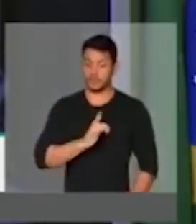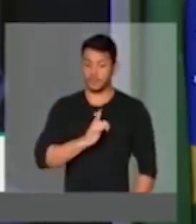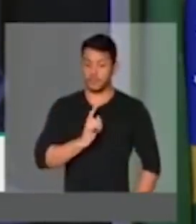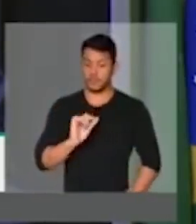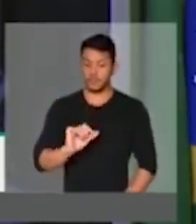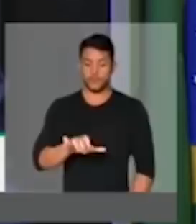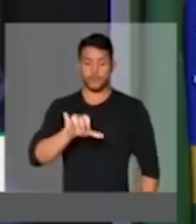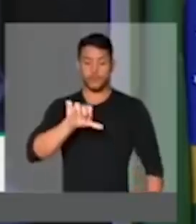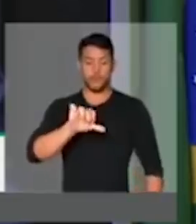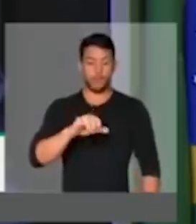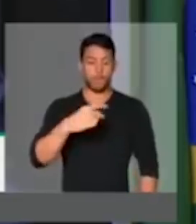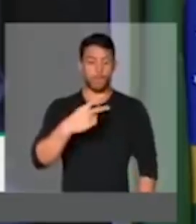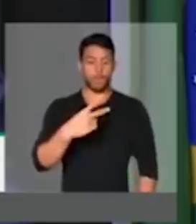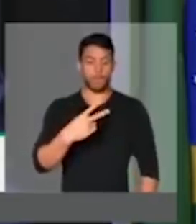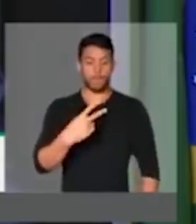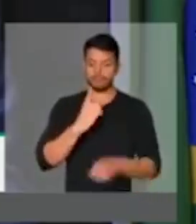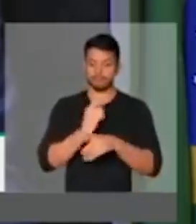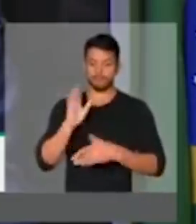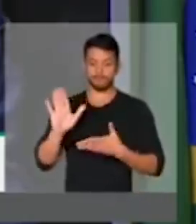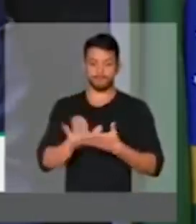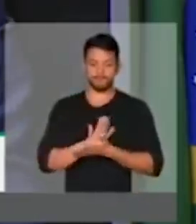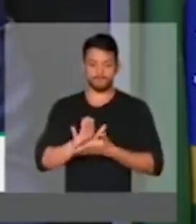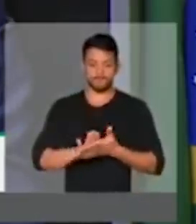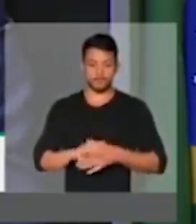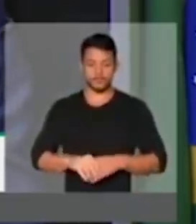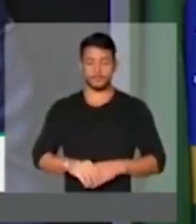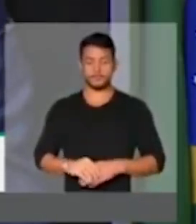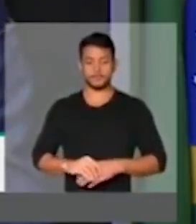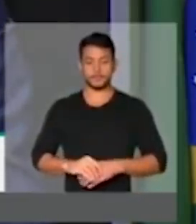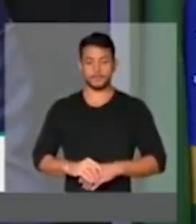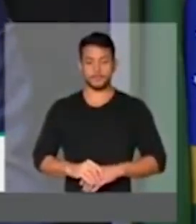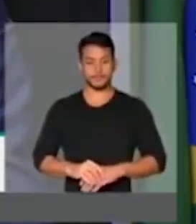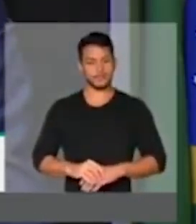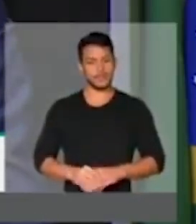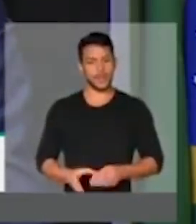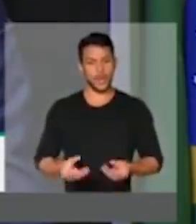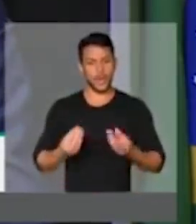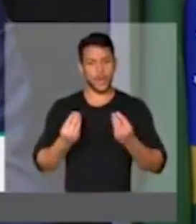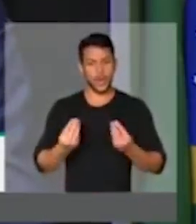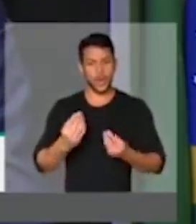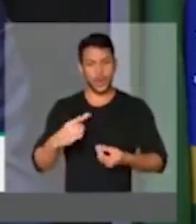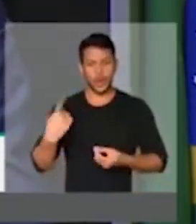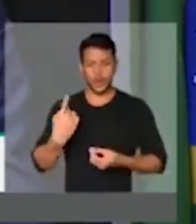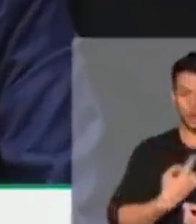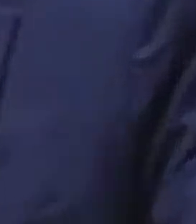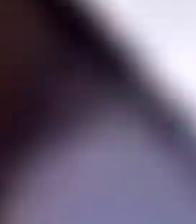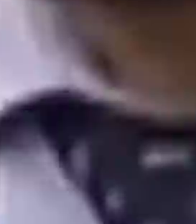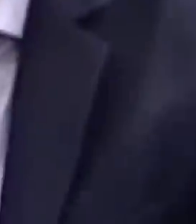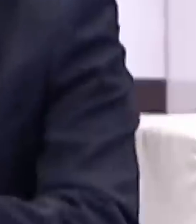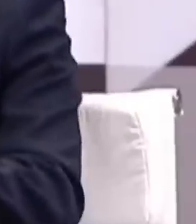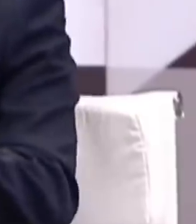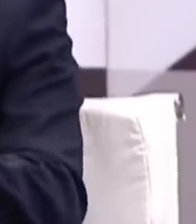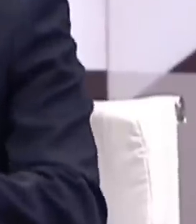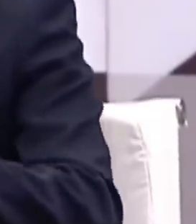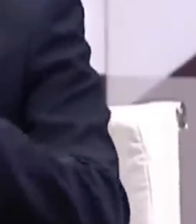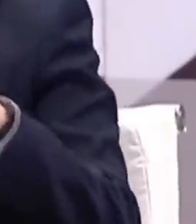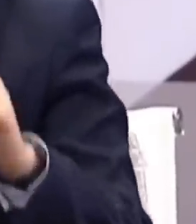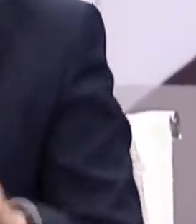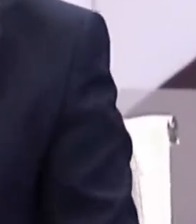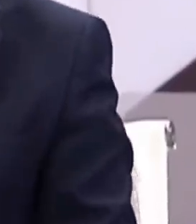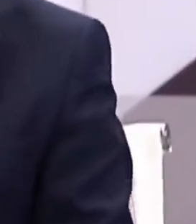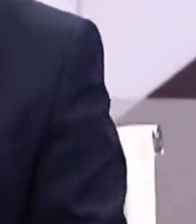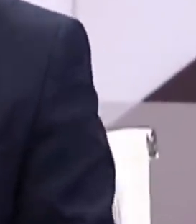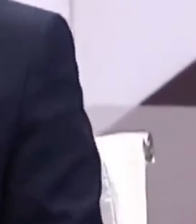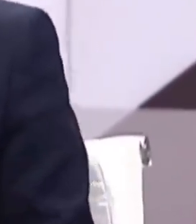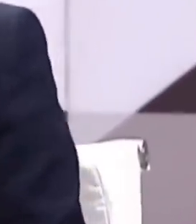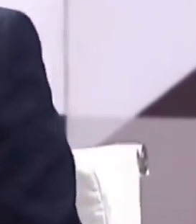92% nunca são esclarecidos. Como que a gente prende muito se a maior parte dos criminosos está solta? Quem fala que vai,